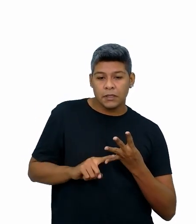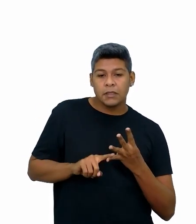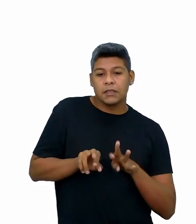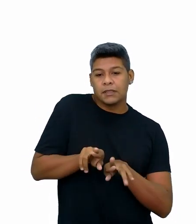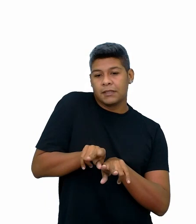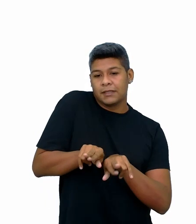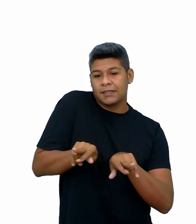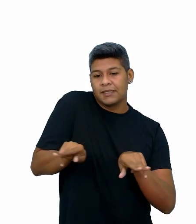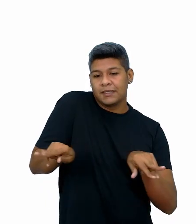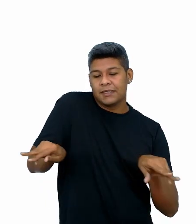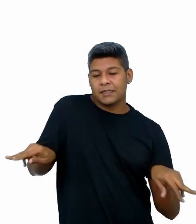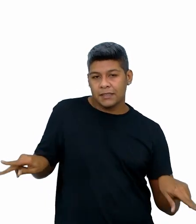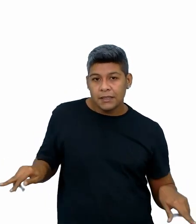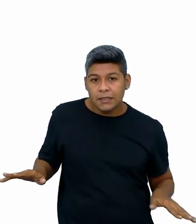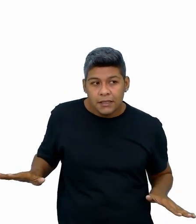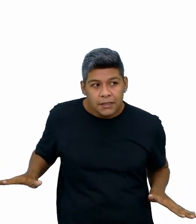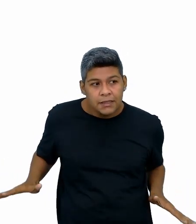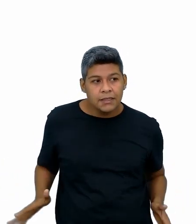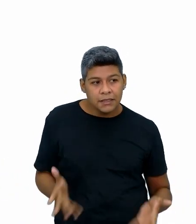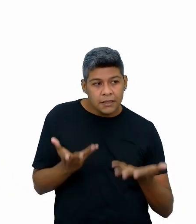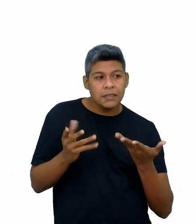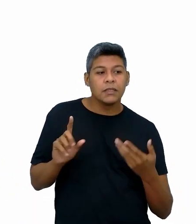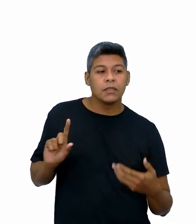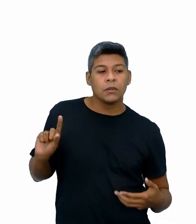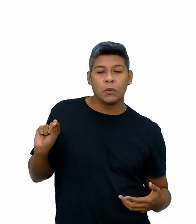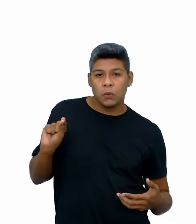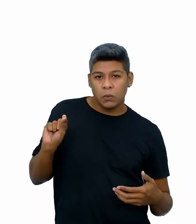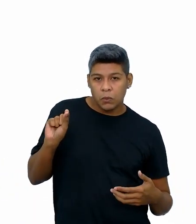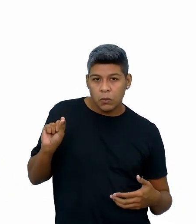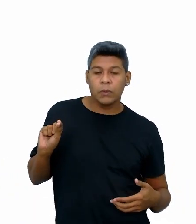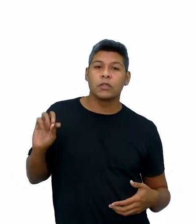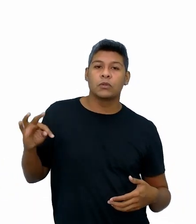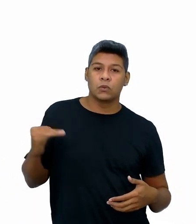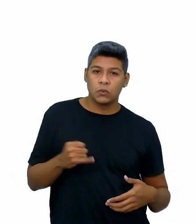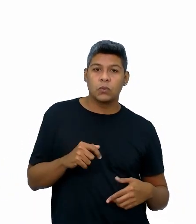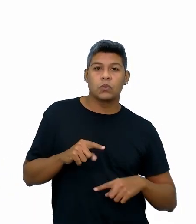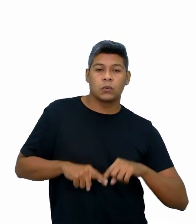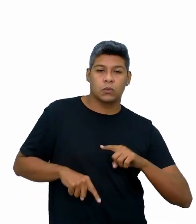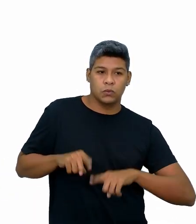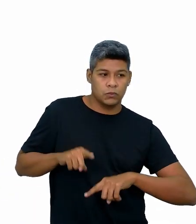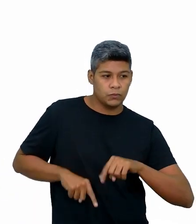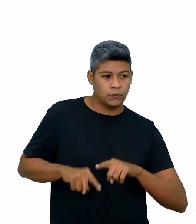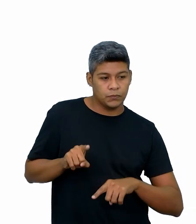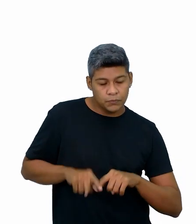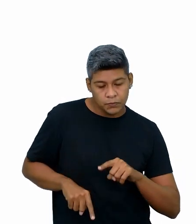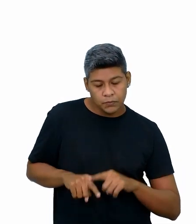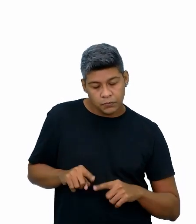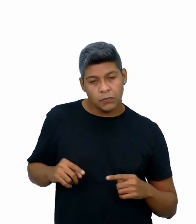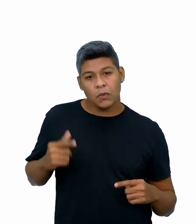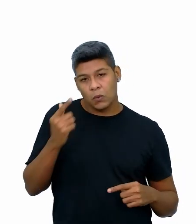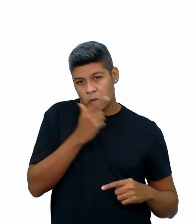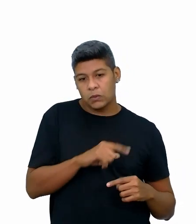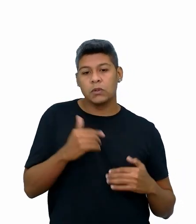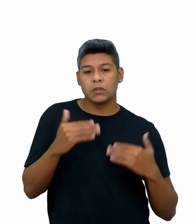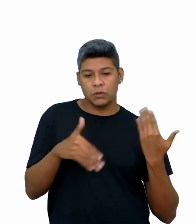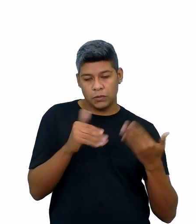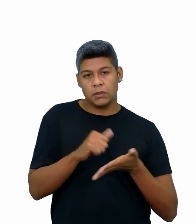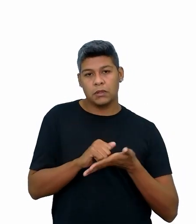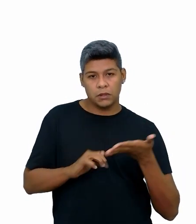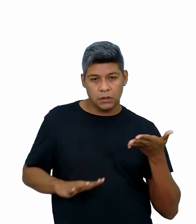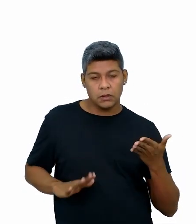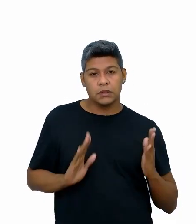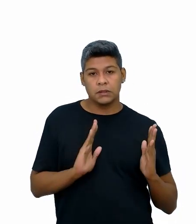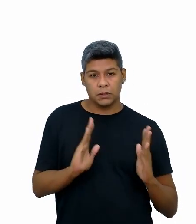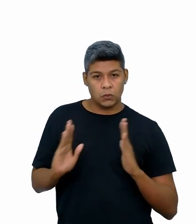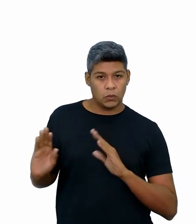elementos notacionais, né? A gente vai desenvolvendo todos esses conhecimentos linguísticos no decorrer do desenvolvimento das atividades da